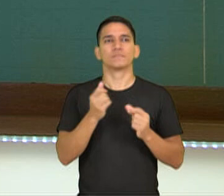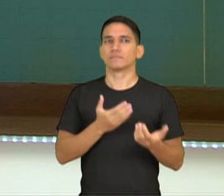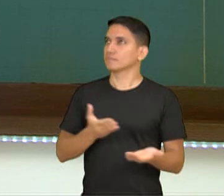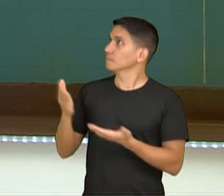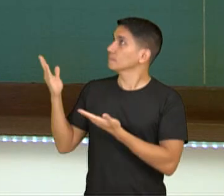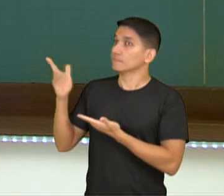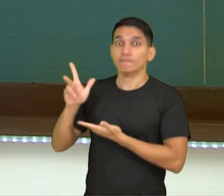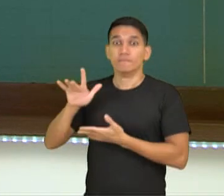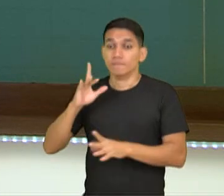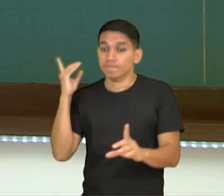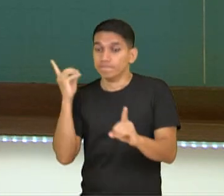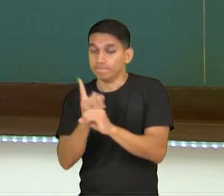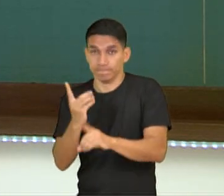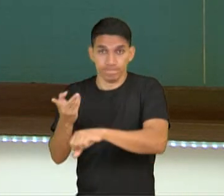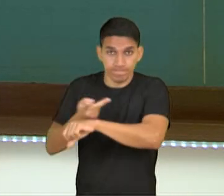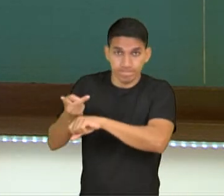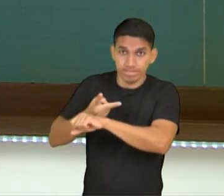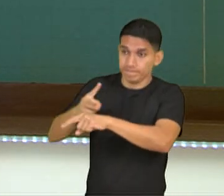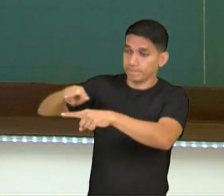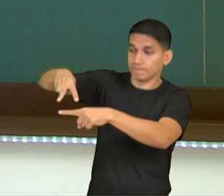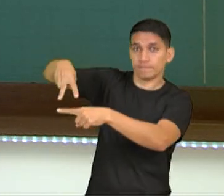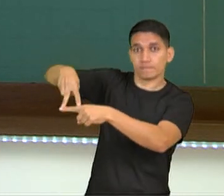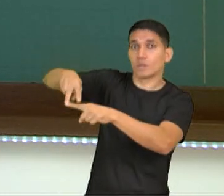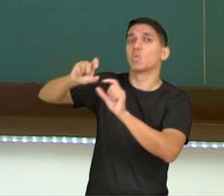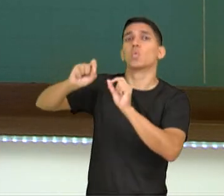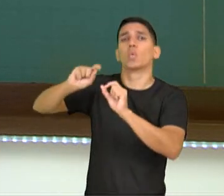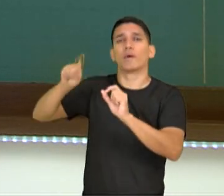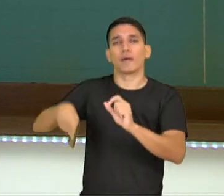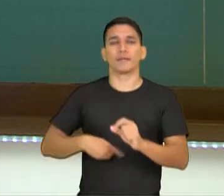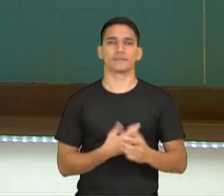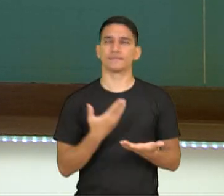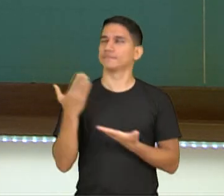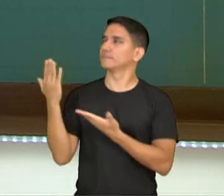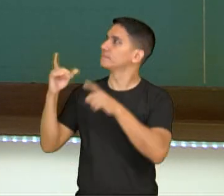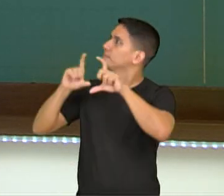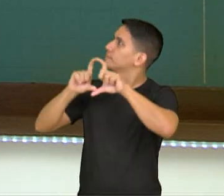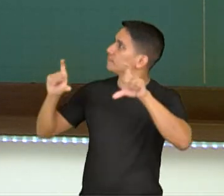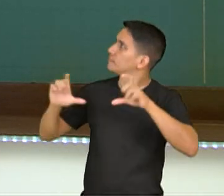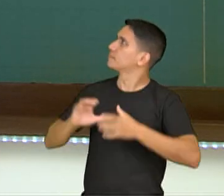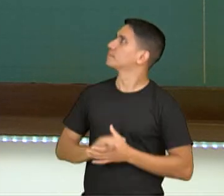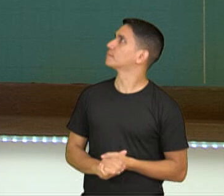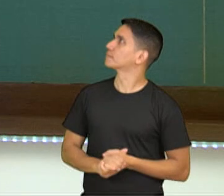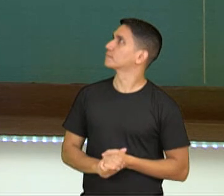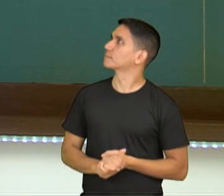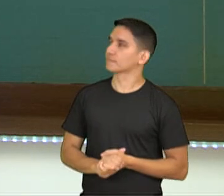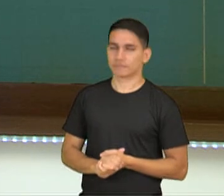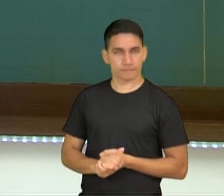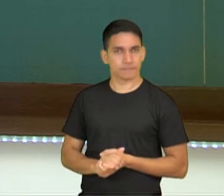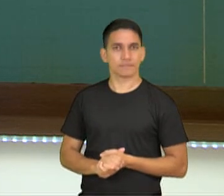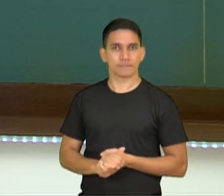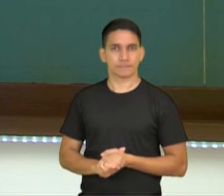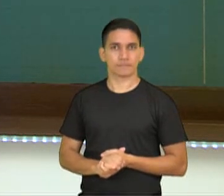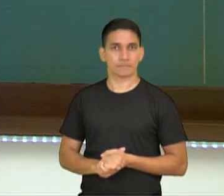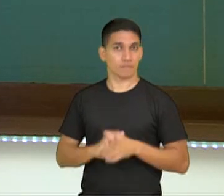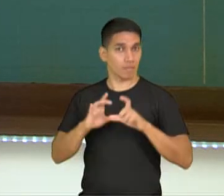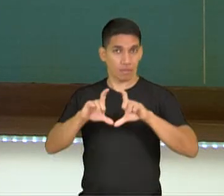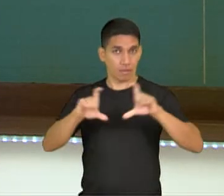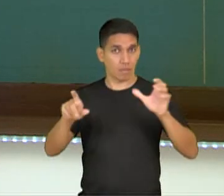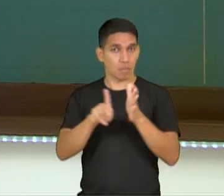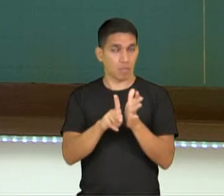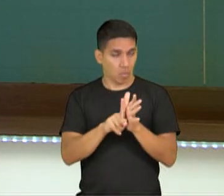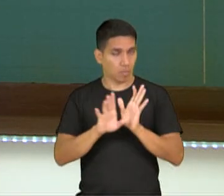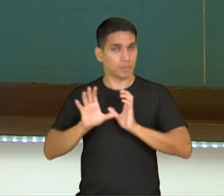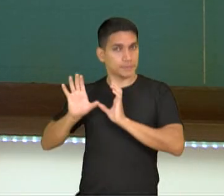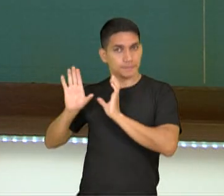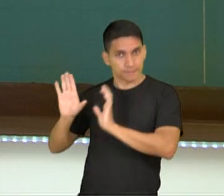Vamos encontrar o valor do delta, tá bom? Delta é igual a b ao quadrado menos 4 vezes a vezes c. Essa é a fórmula do